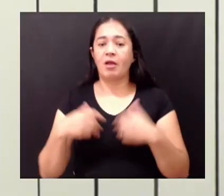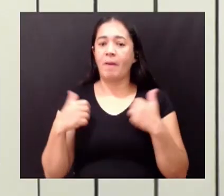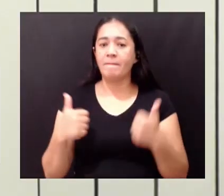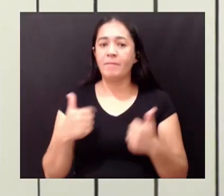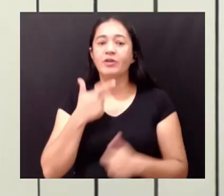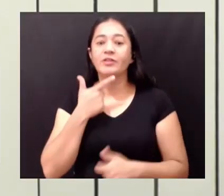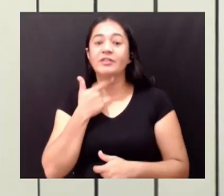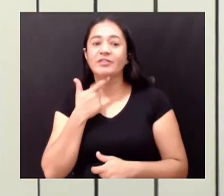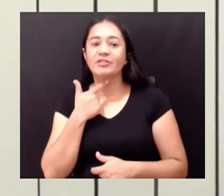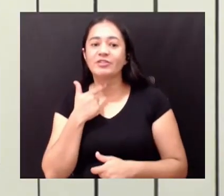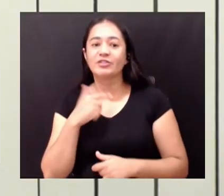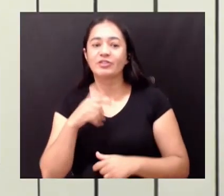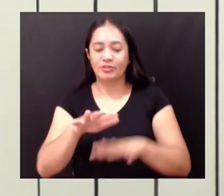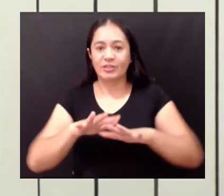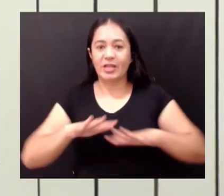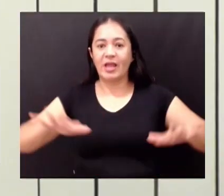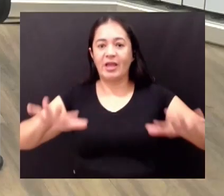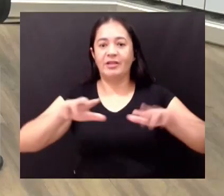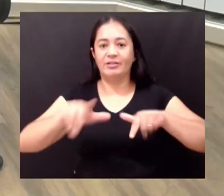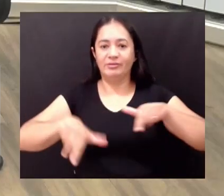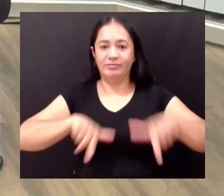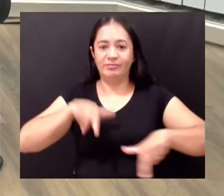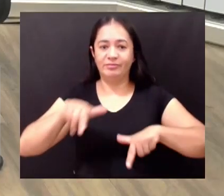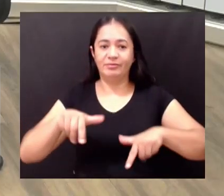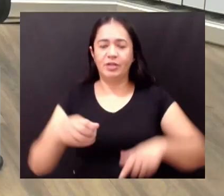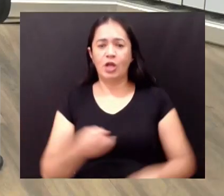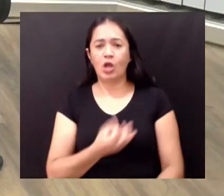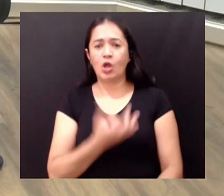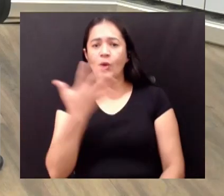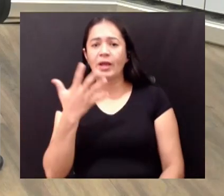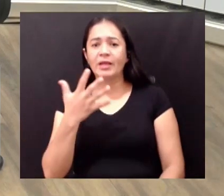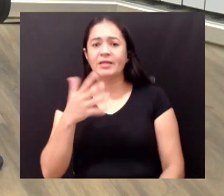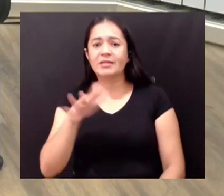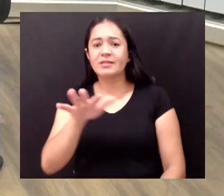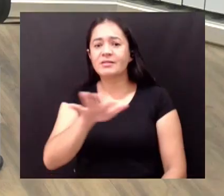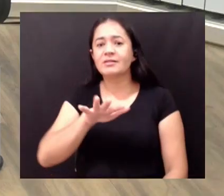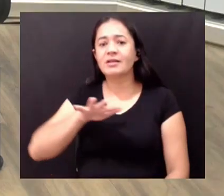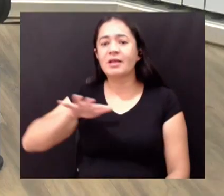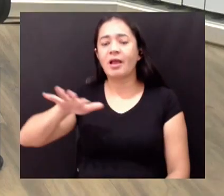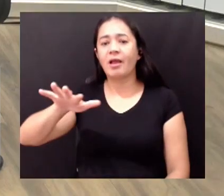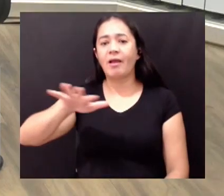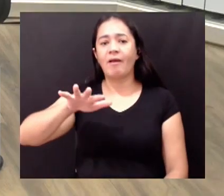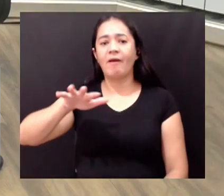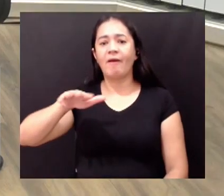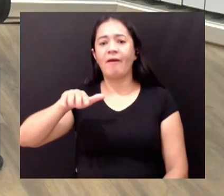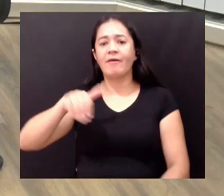de trabalho. Quais são as áreas que mais tende a